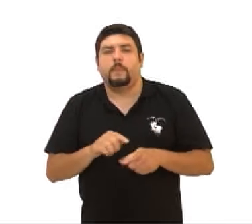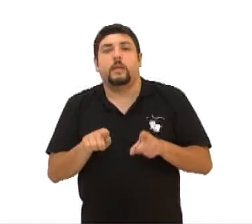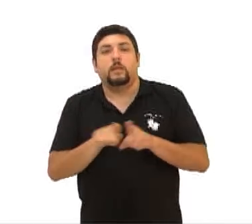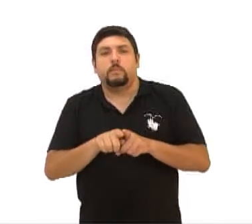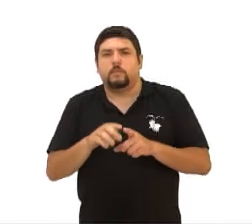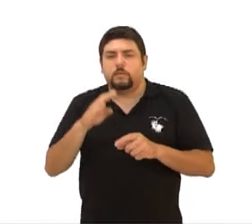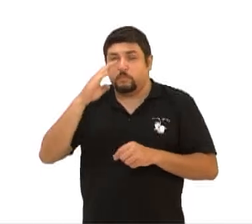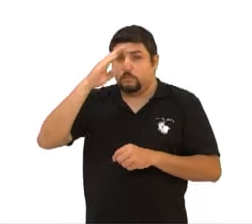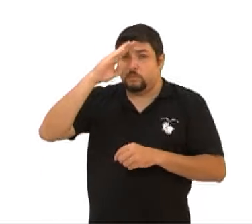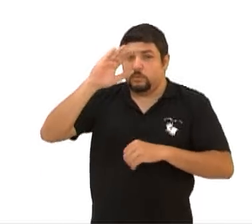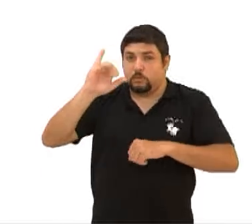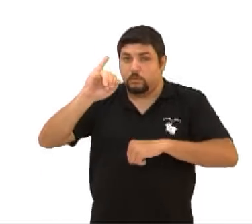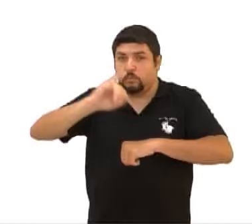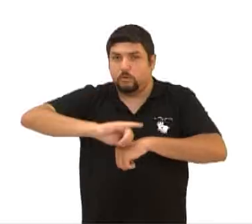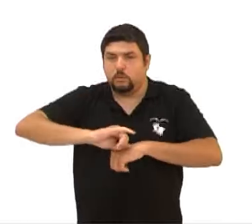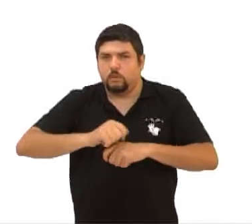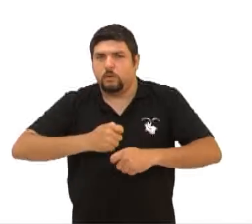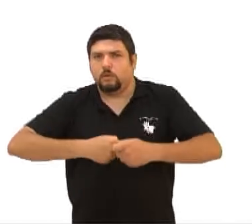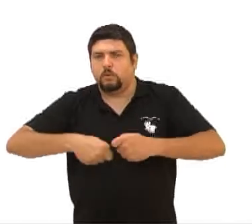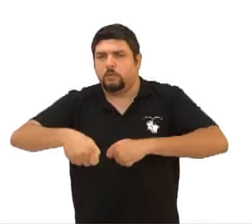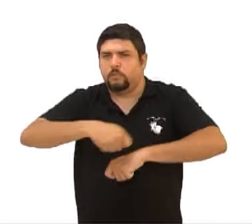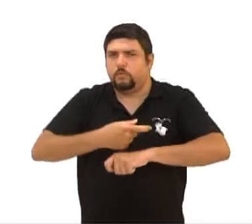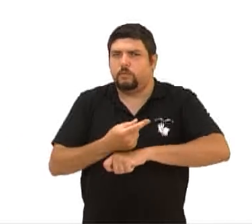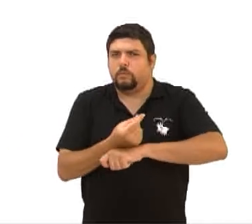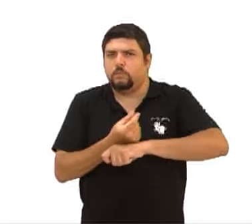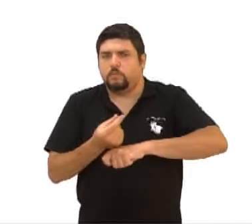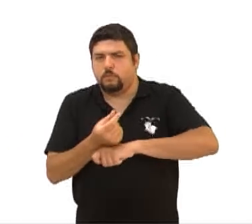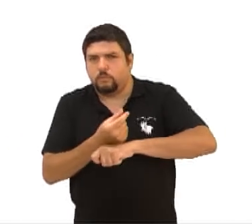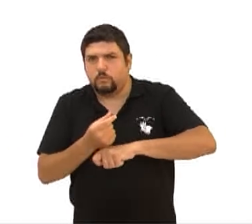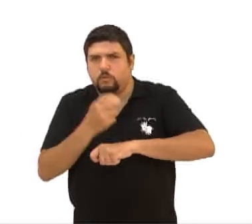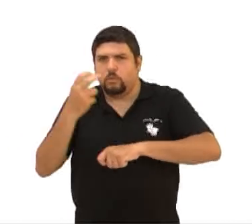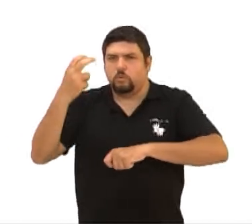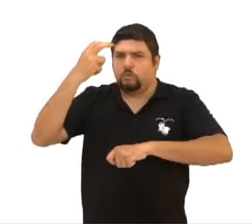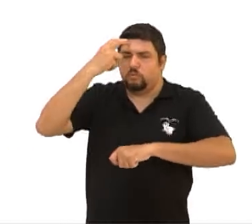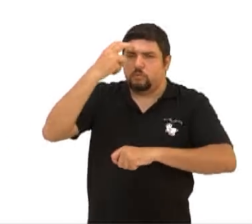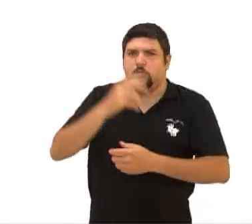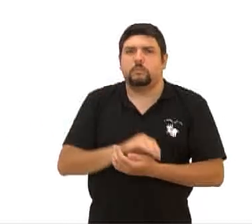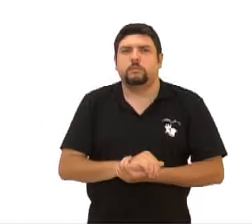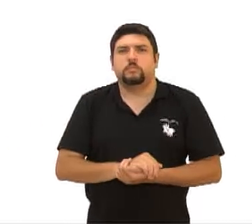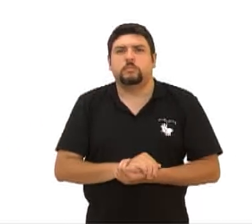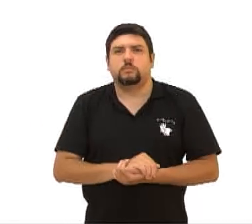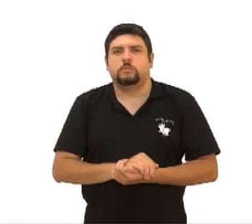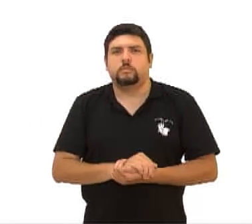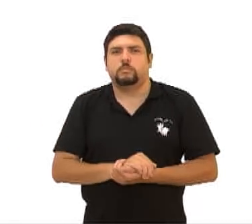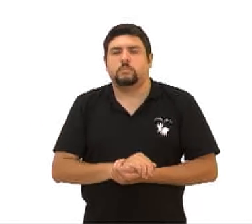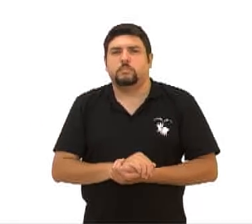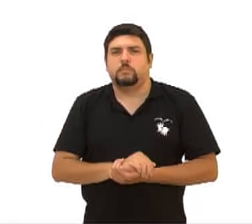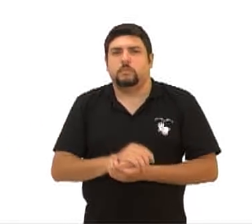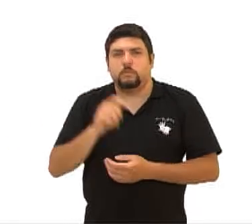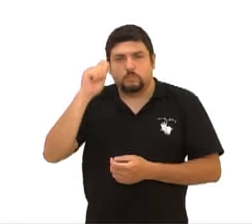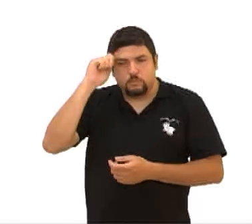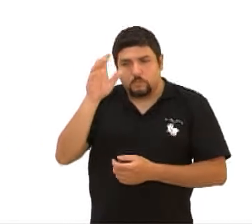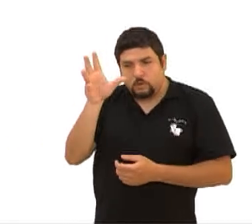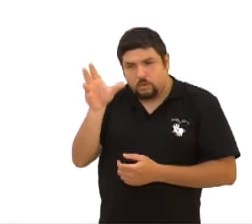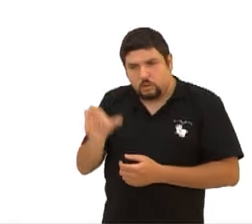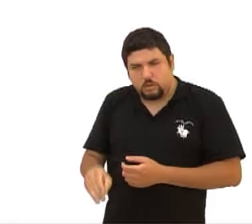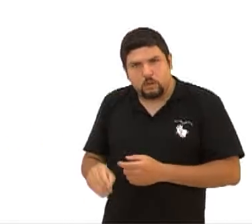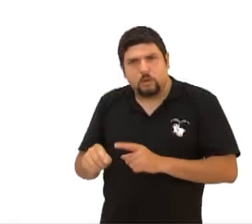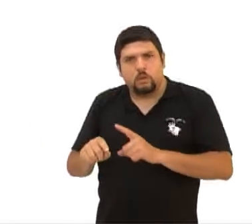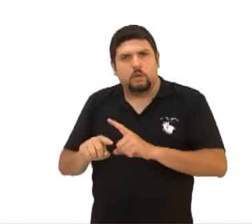financeiro, econômico, corporativo e cultural do Quênia. É uma das cidades mais jovens da África, teve a sua